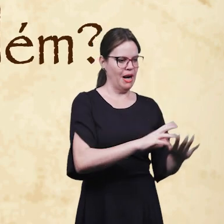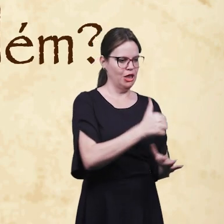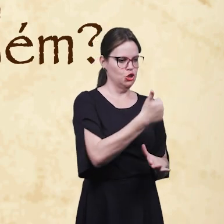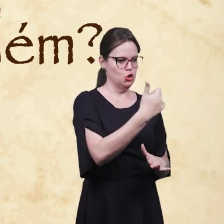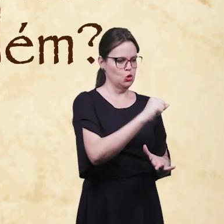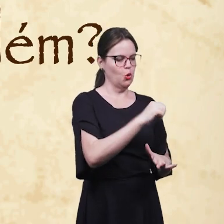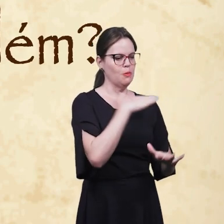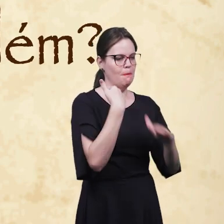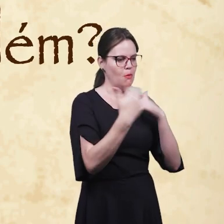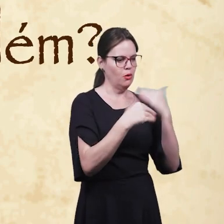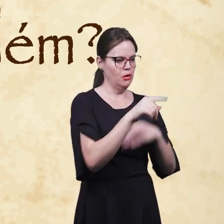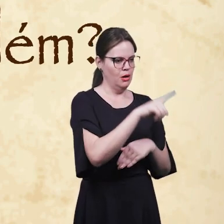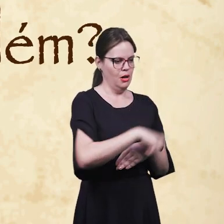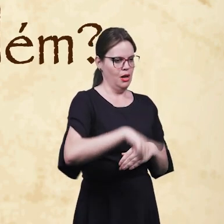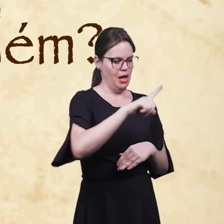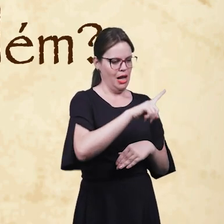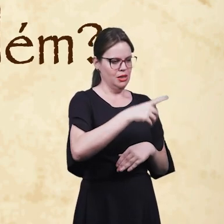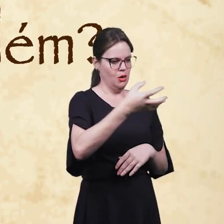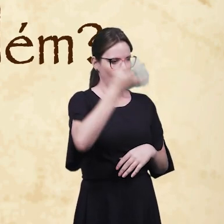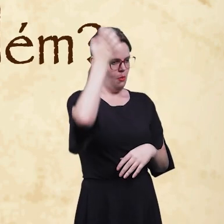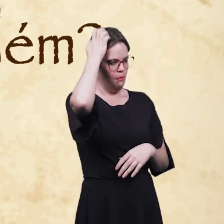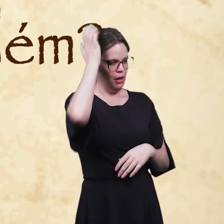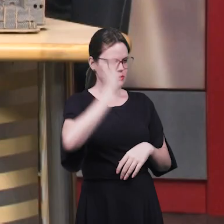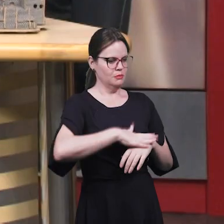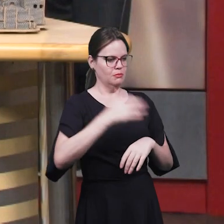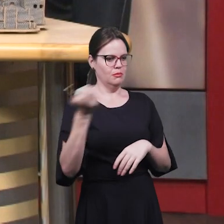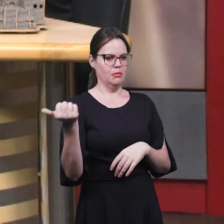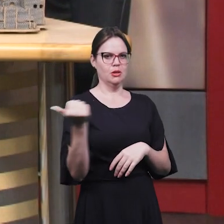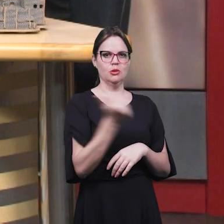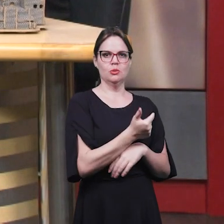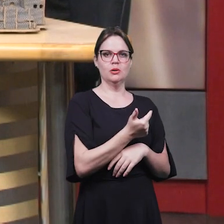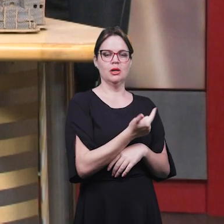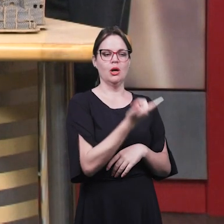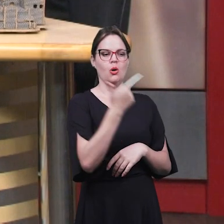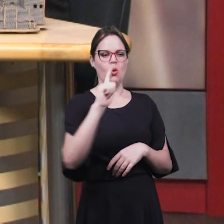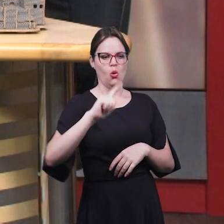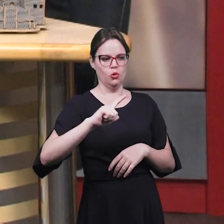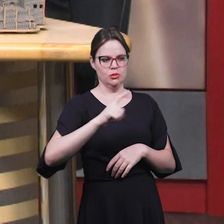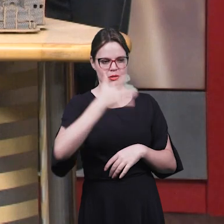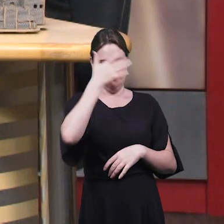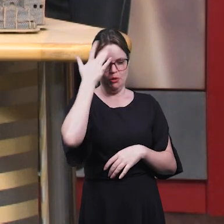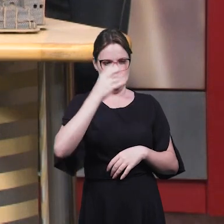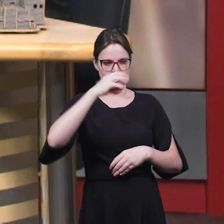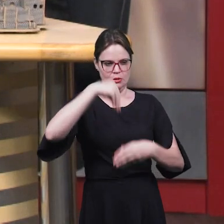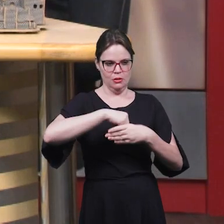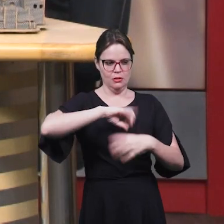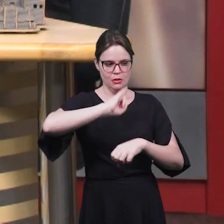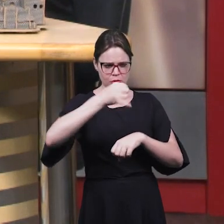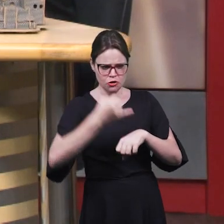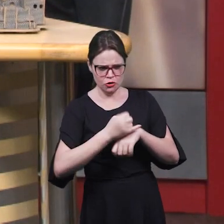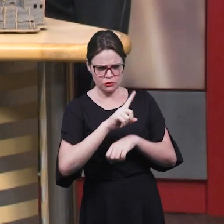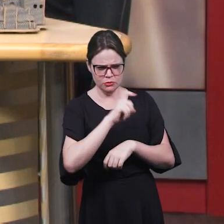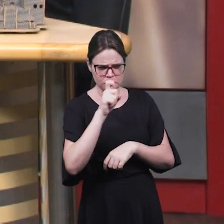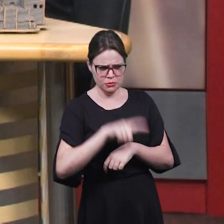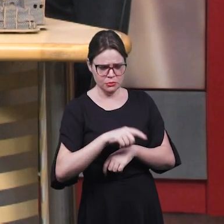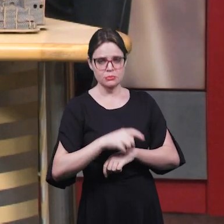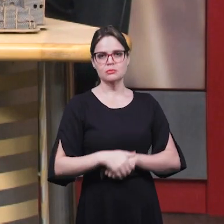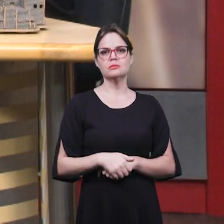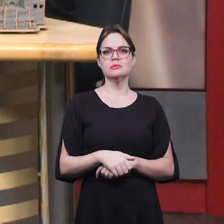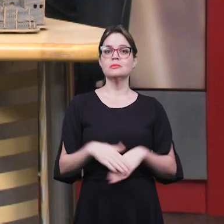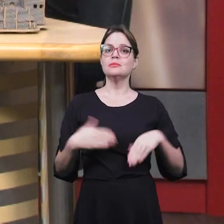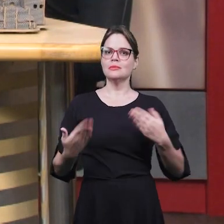todos quantos homens haviam em Jerusalém. Então Jesus ele fala essa palavra em Lucas 13,